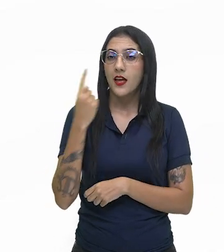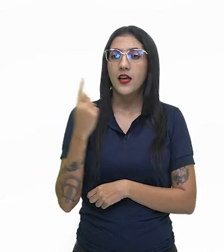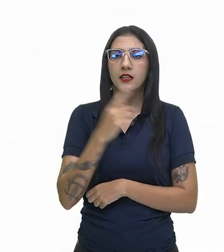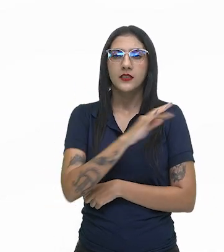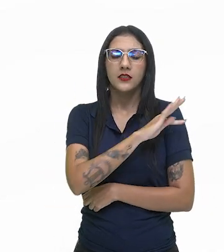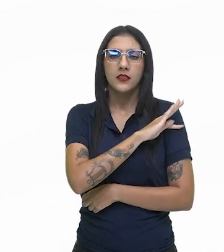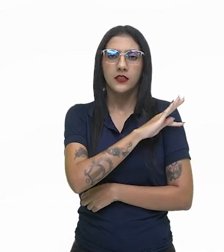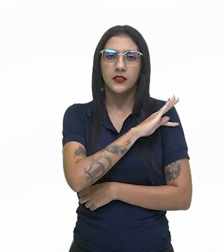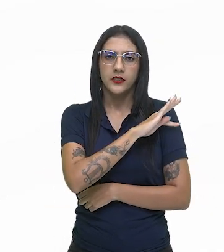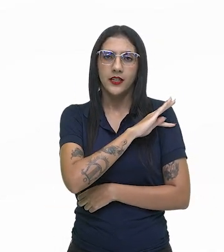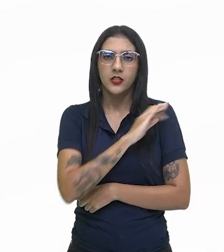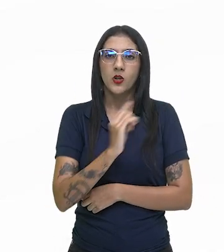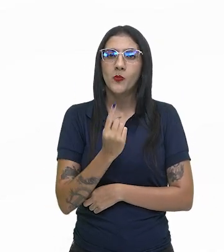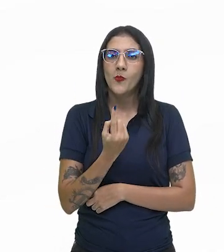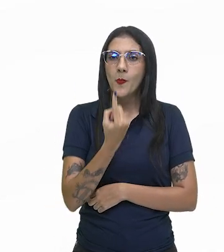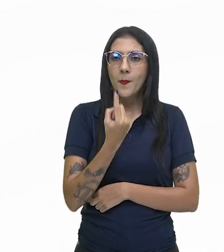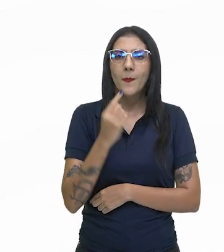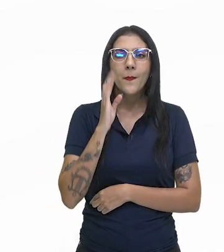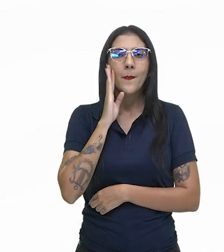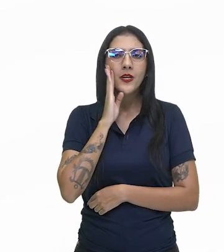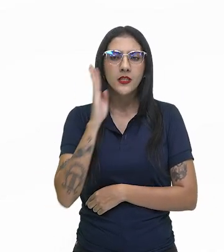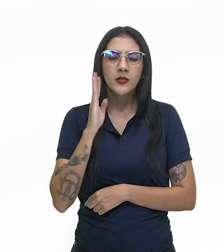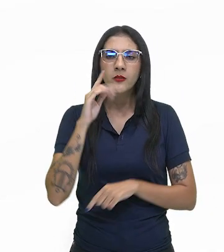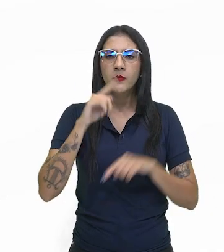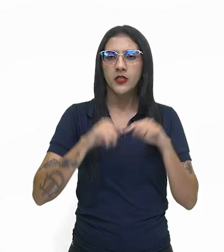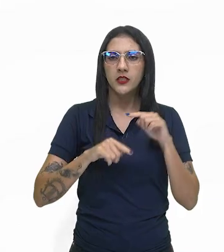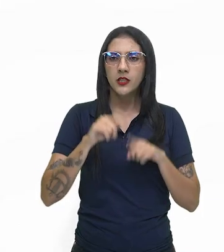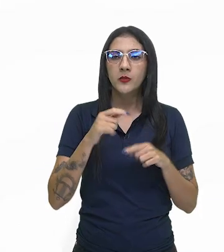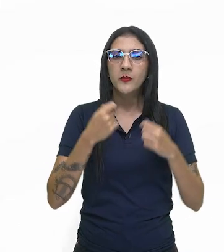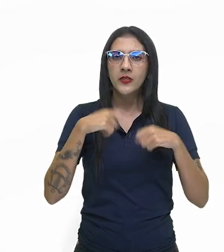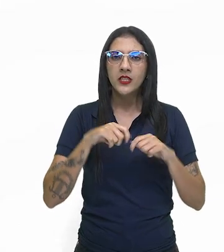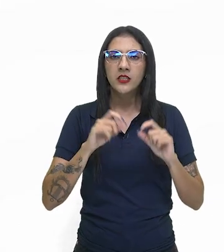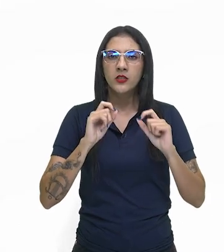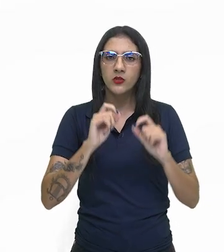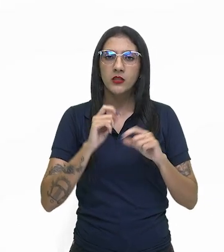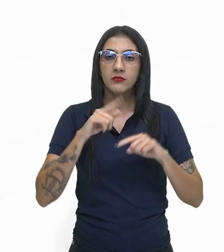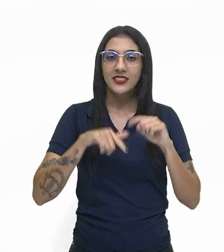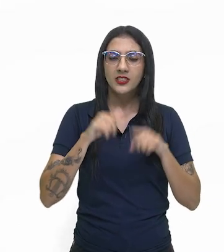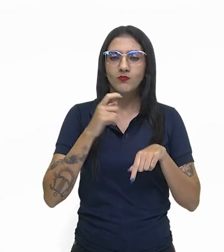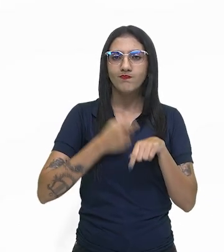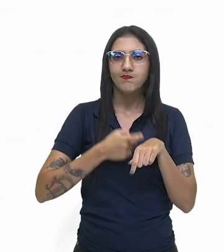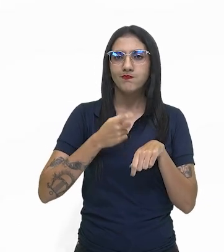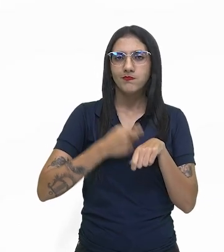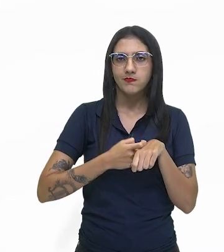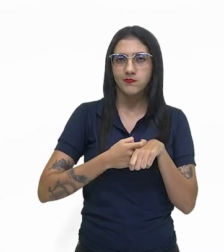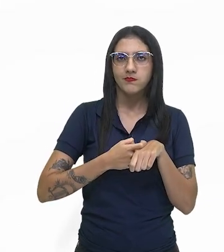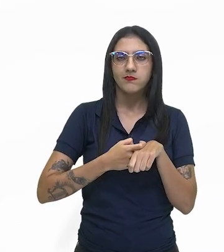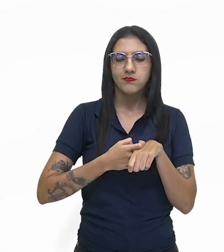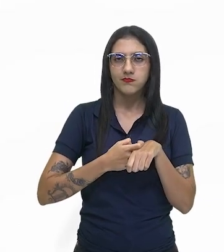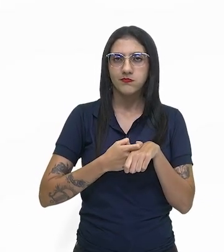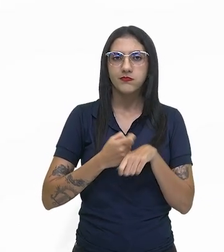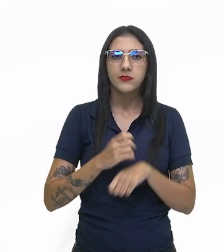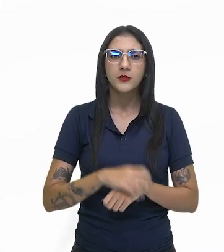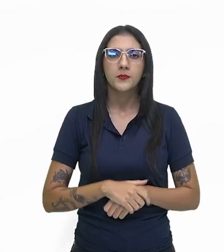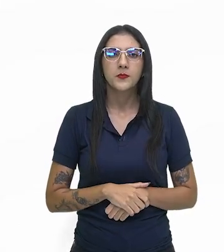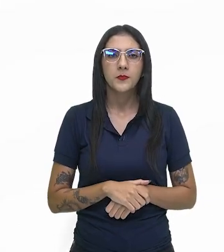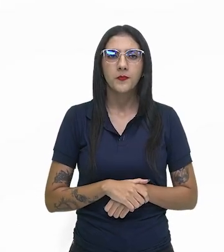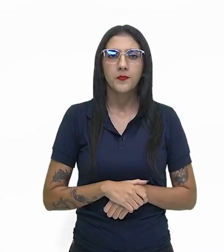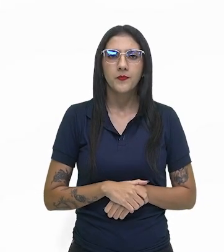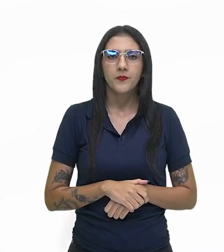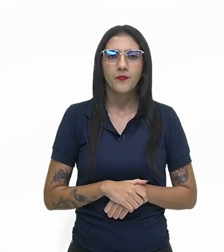simples, um dos componentes precisa ser sólido e